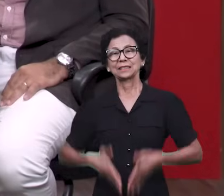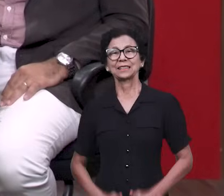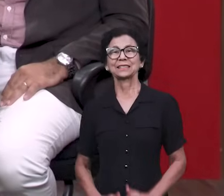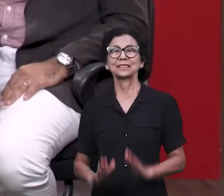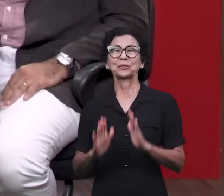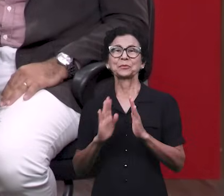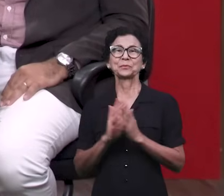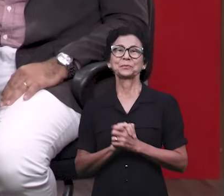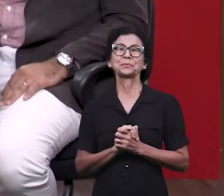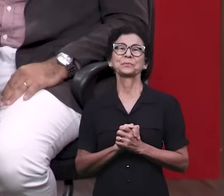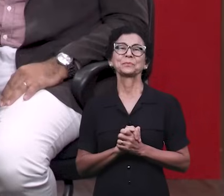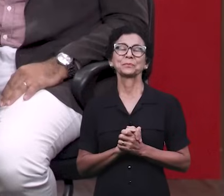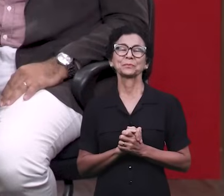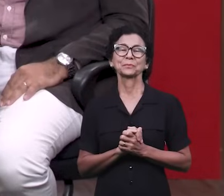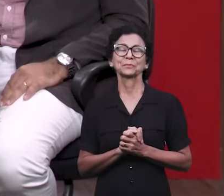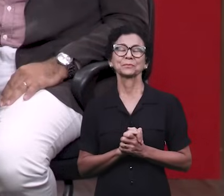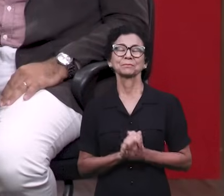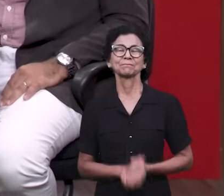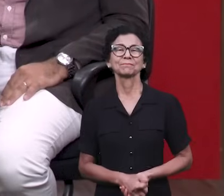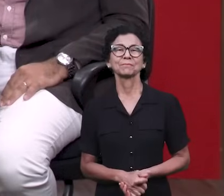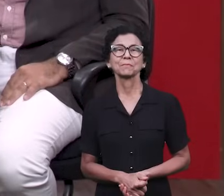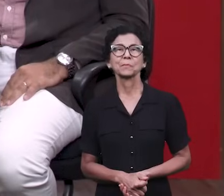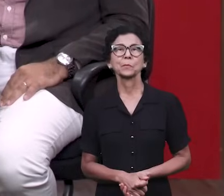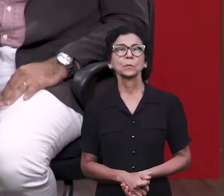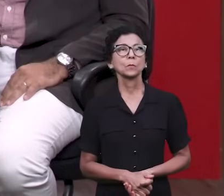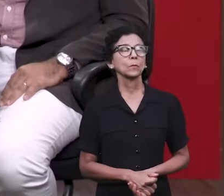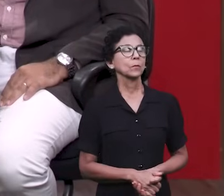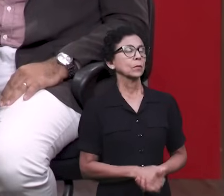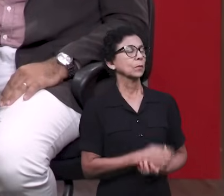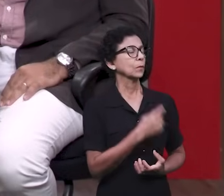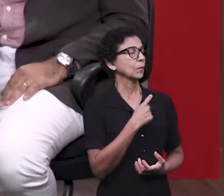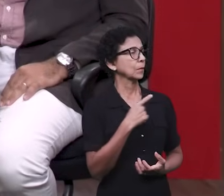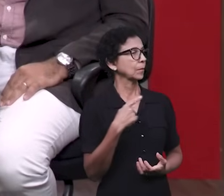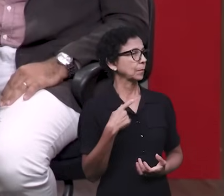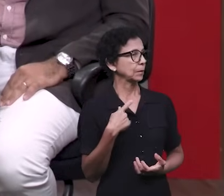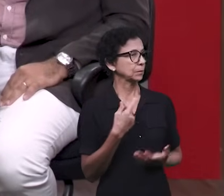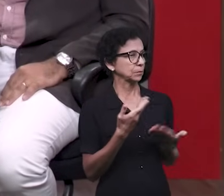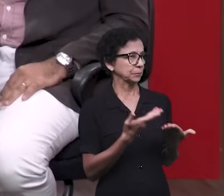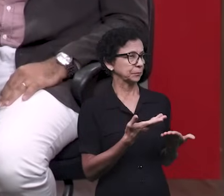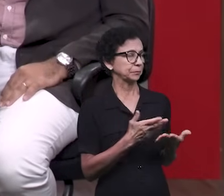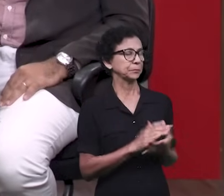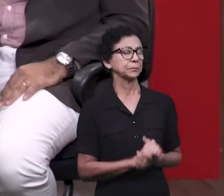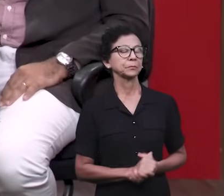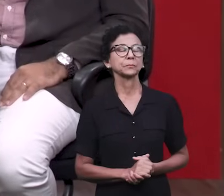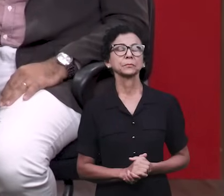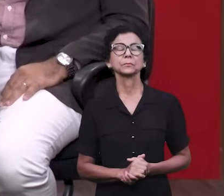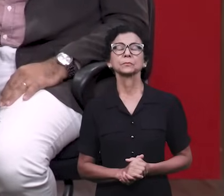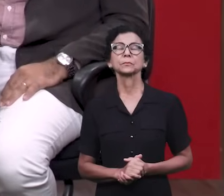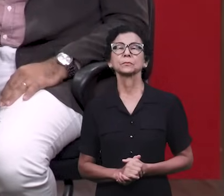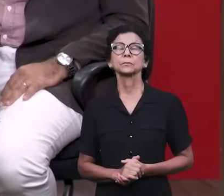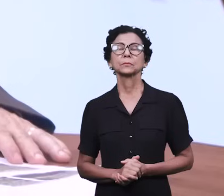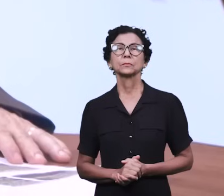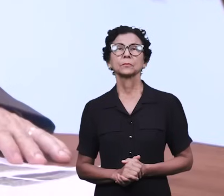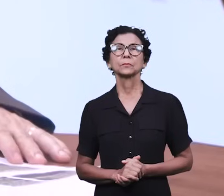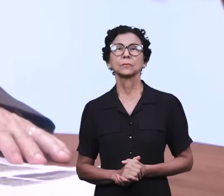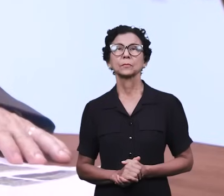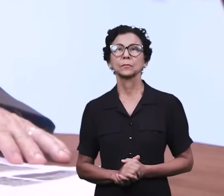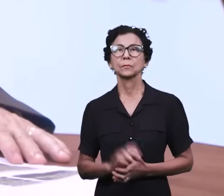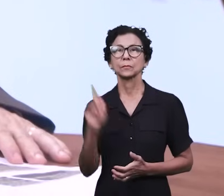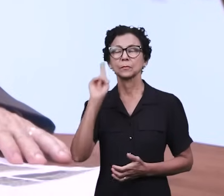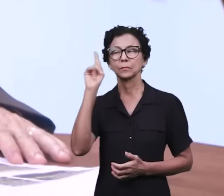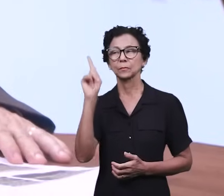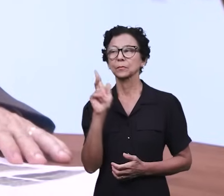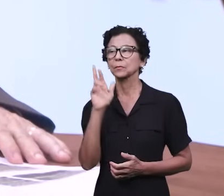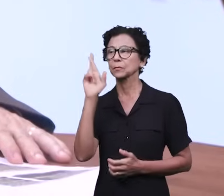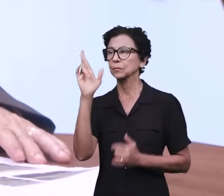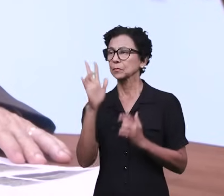iniciamos o episódio de hoje. Pastor Antônio Carlos, passo a palavra para o pastor. Perfeitamente, a paz do